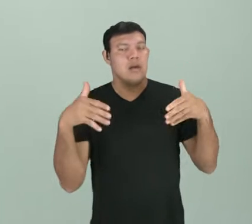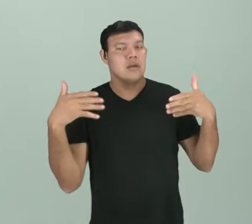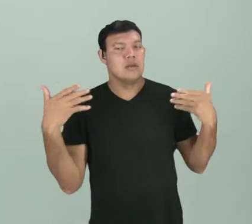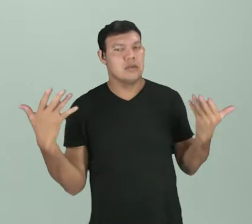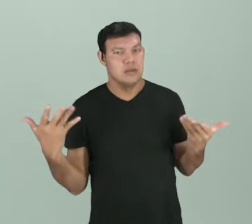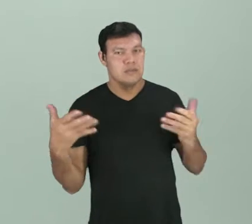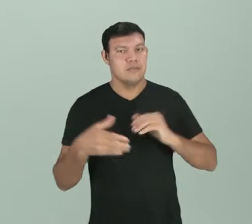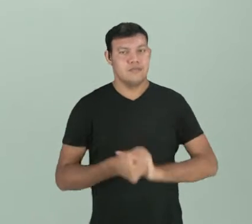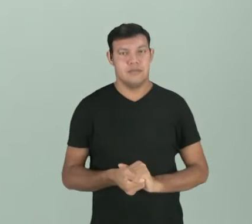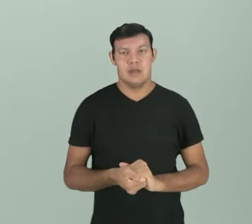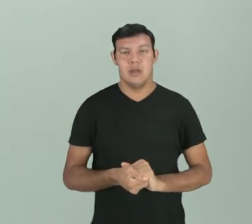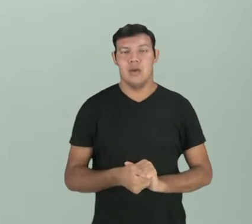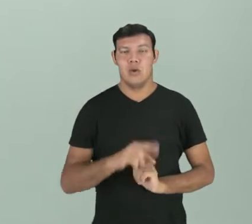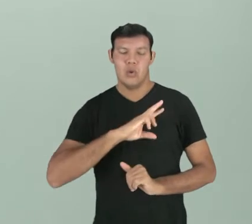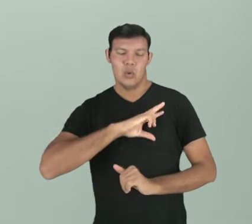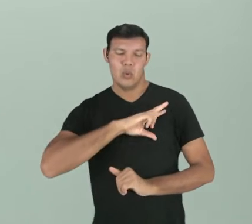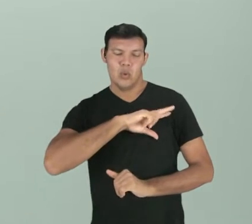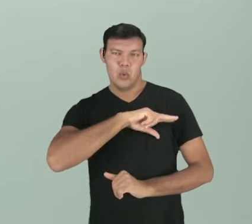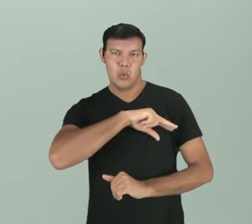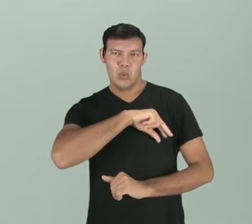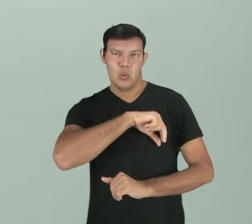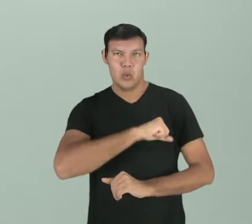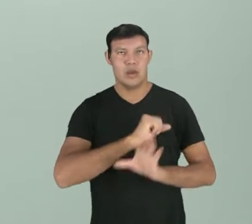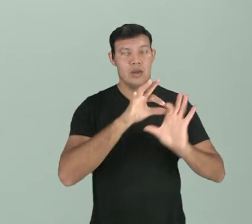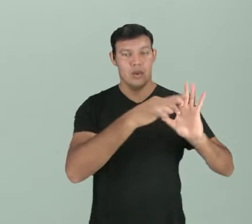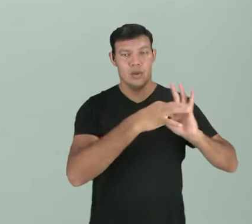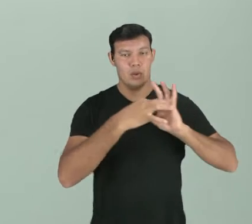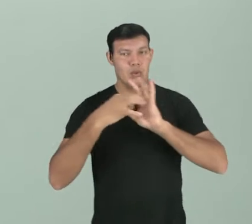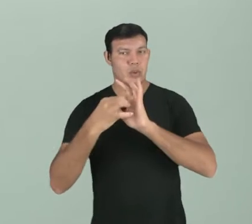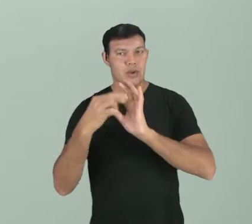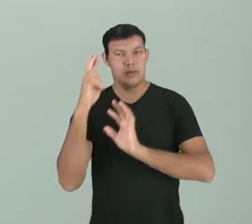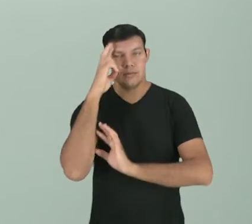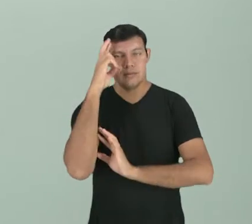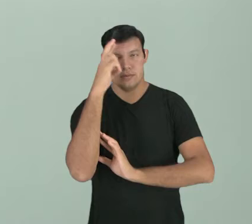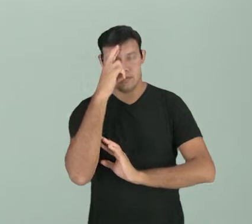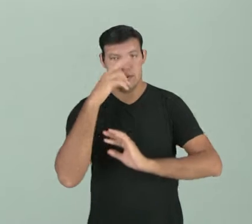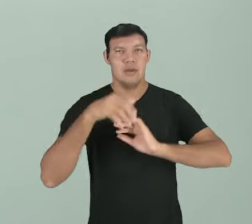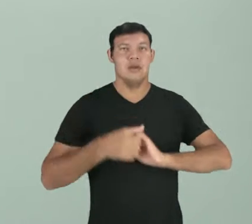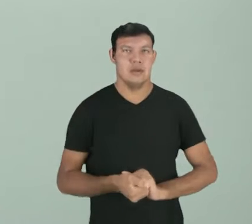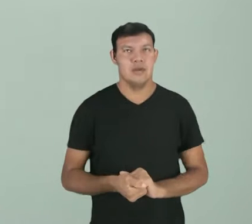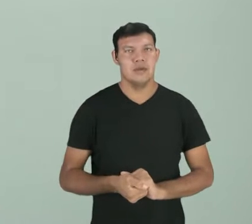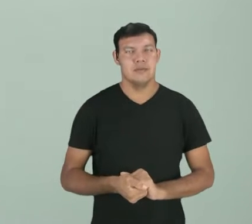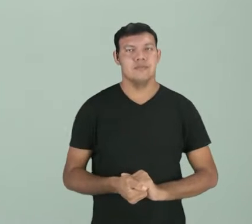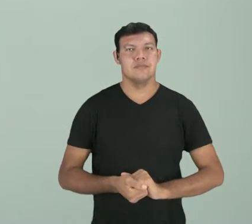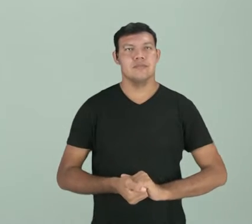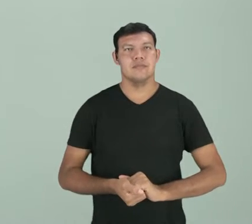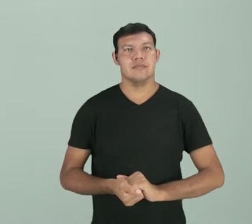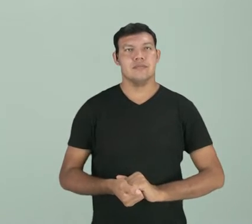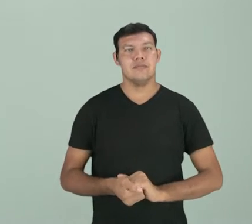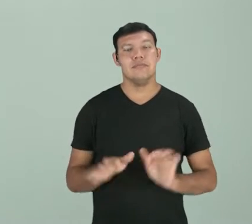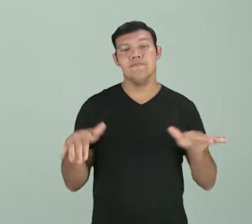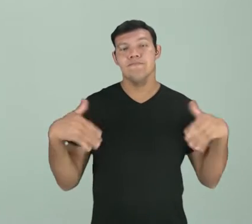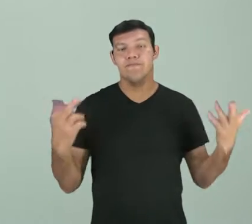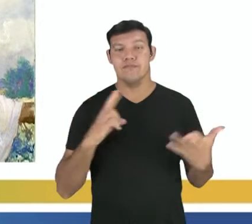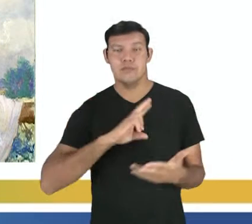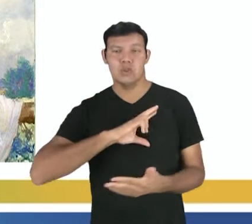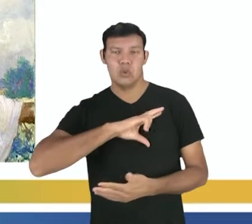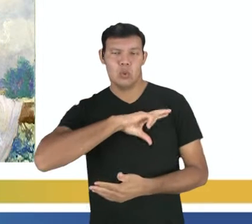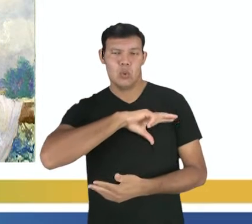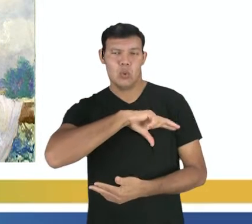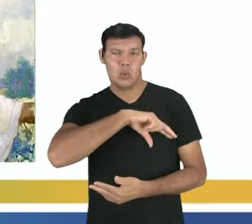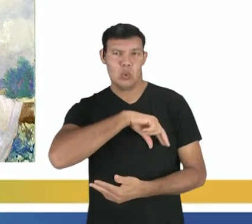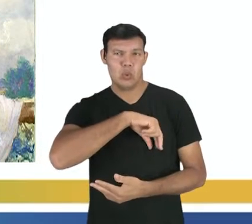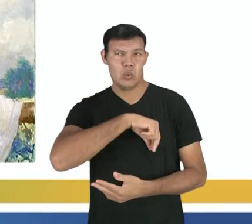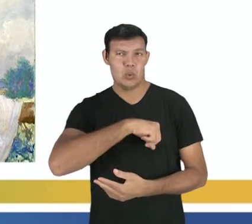tá? No seu contexto histórico ali, tá? Vamos entender um pouquinho dessa escola literária. Então, o